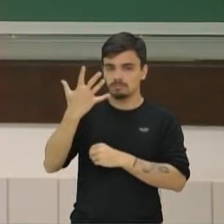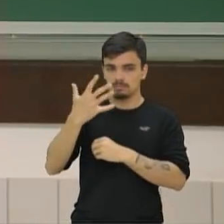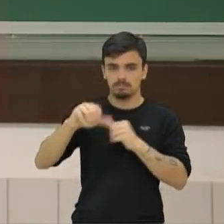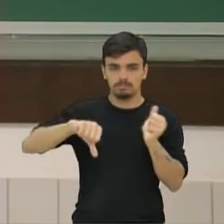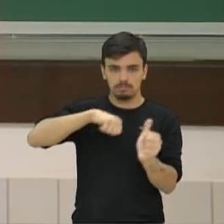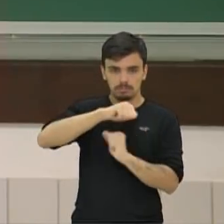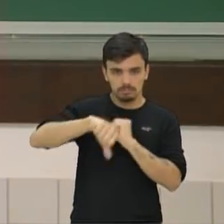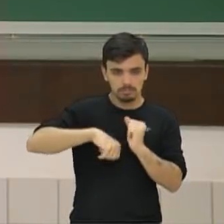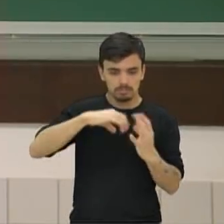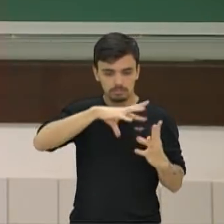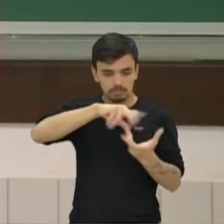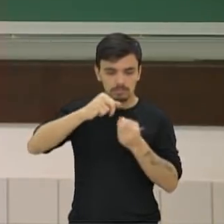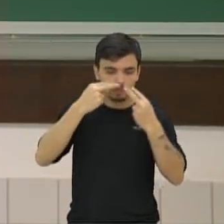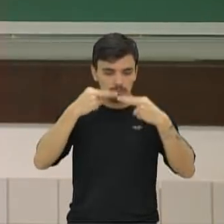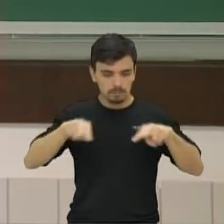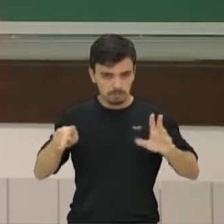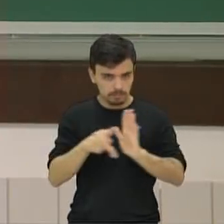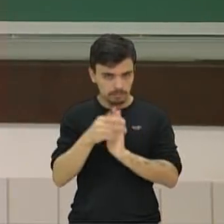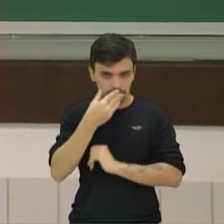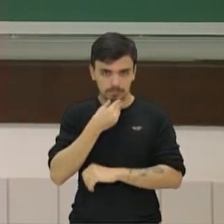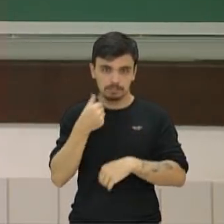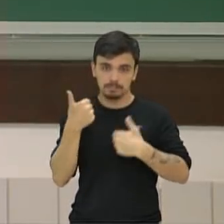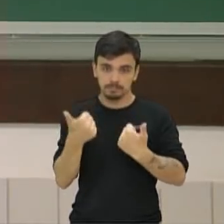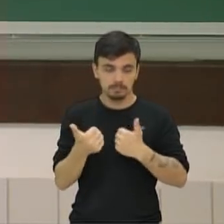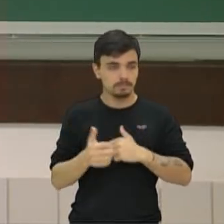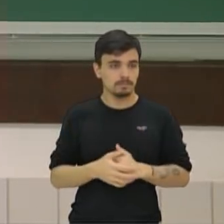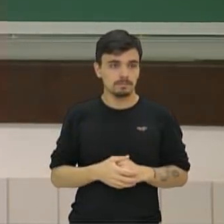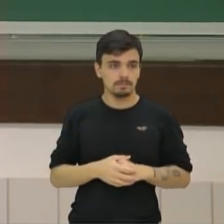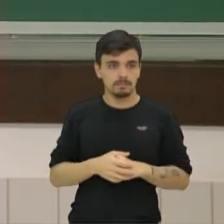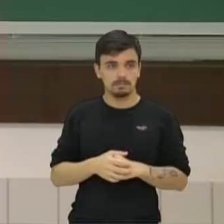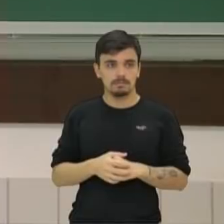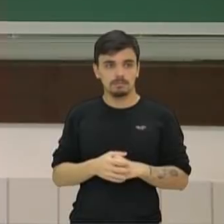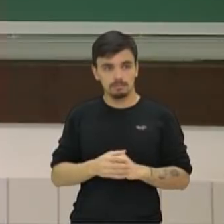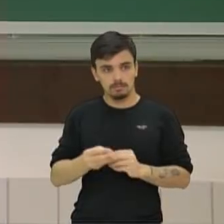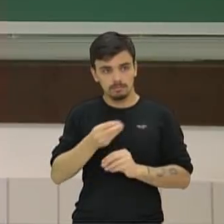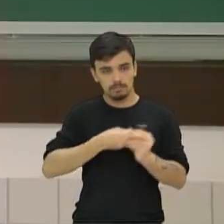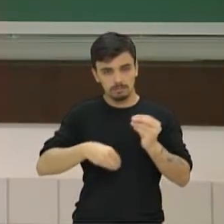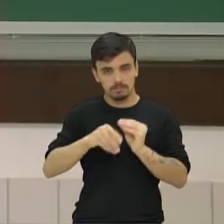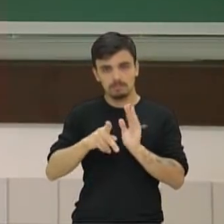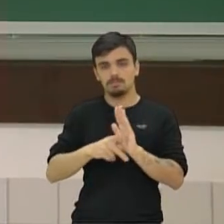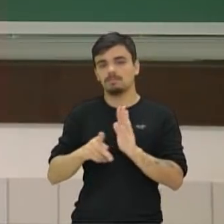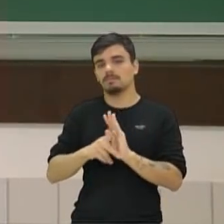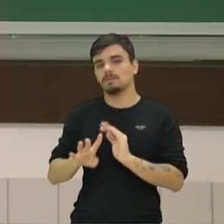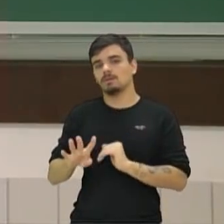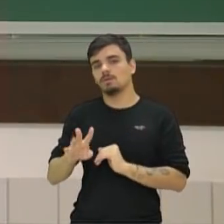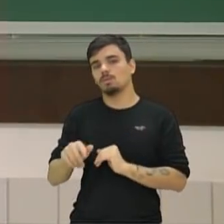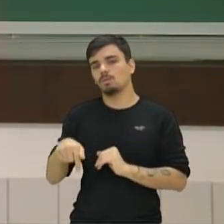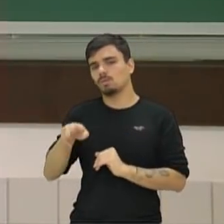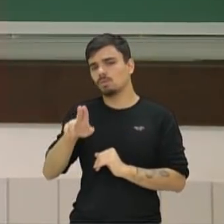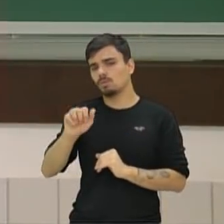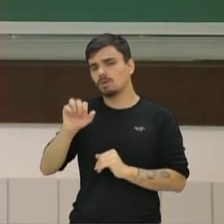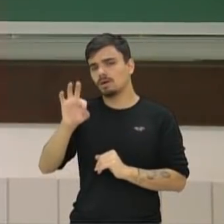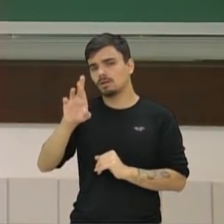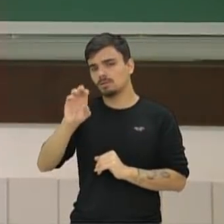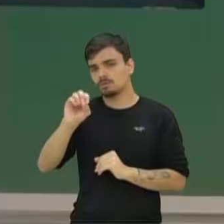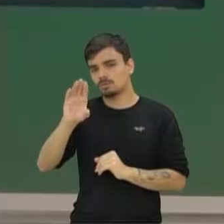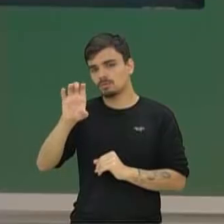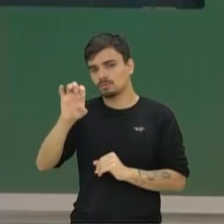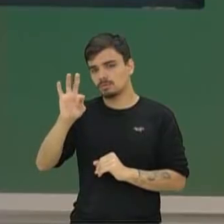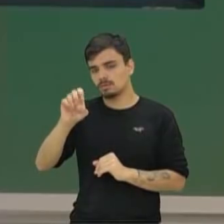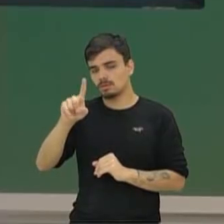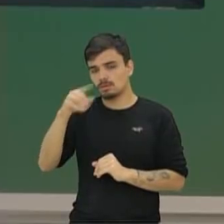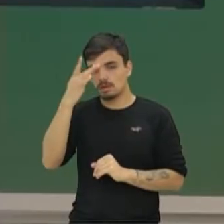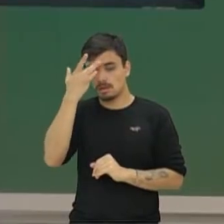mundo do homem? Olha lá, ó. Fez parte do Quattrocento, ele era pintor,